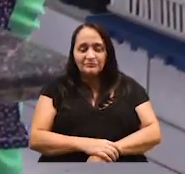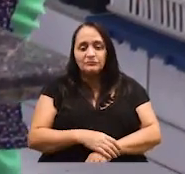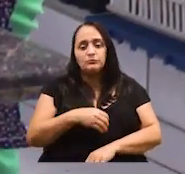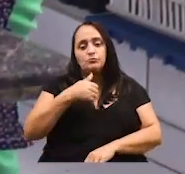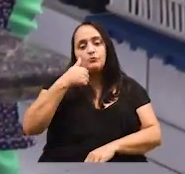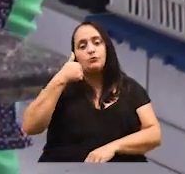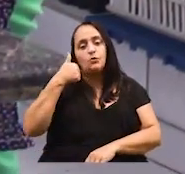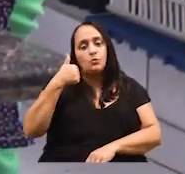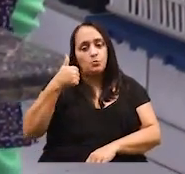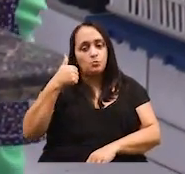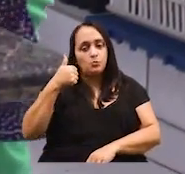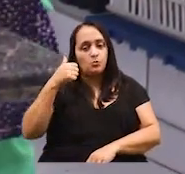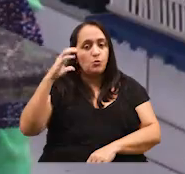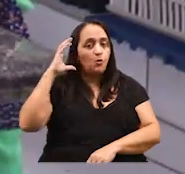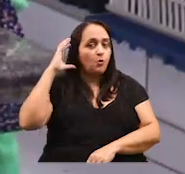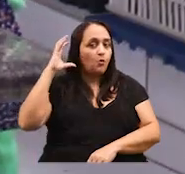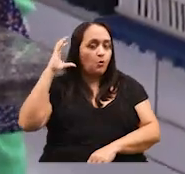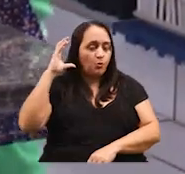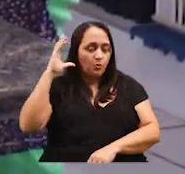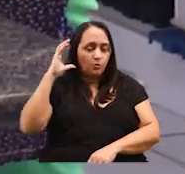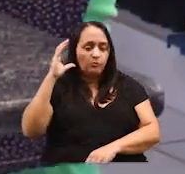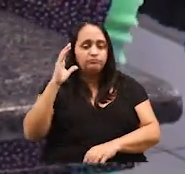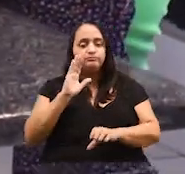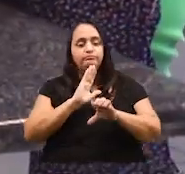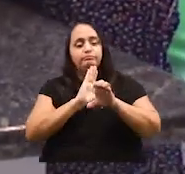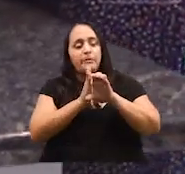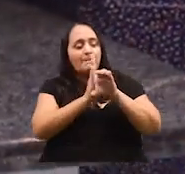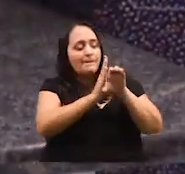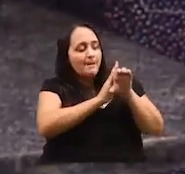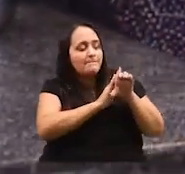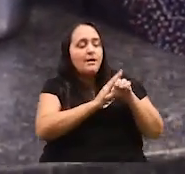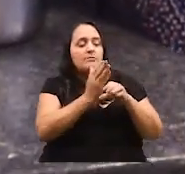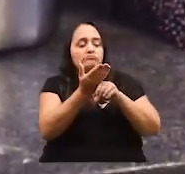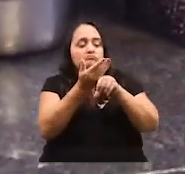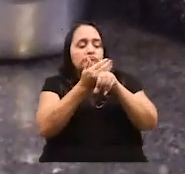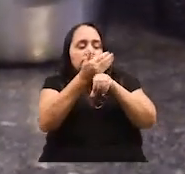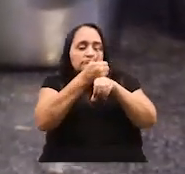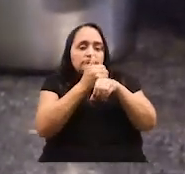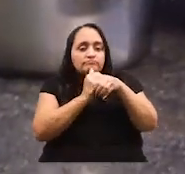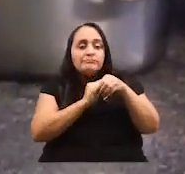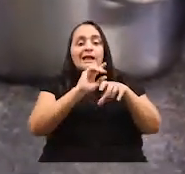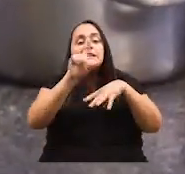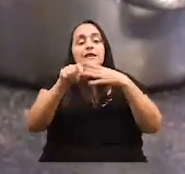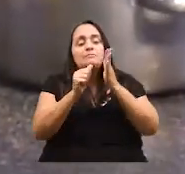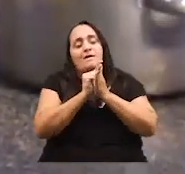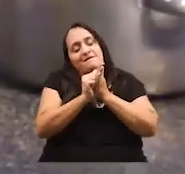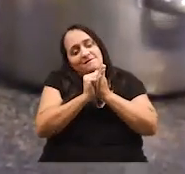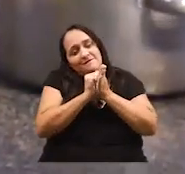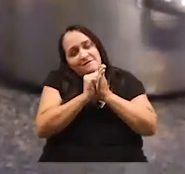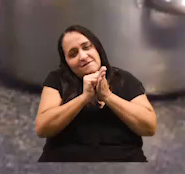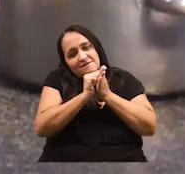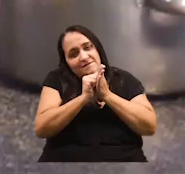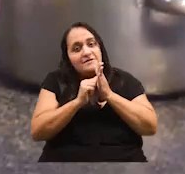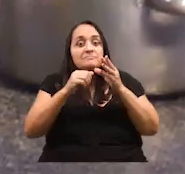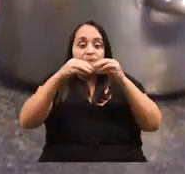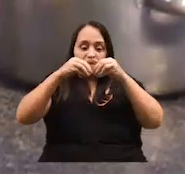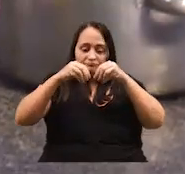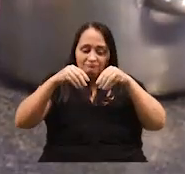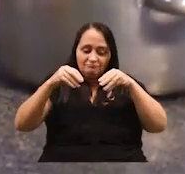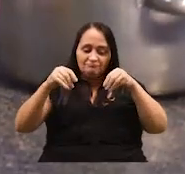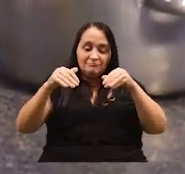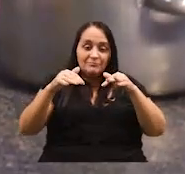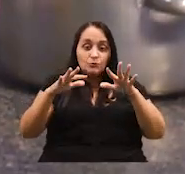inteiro, inteirinho, descasquei, ralei, e é esse coco que está aqui que eu vou usar para a cocada. Então, qual é